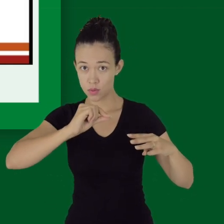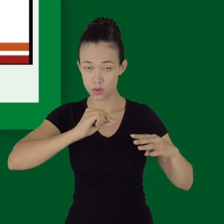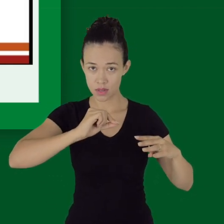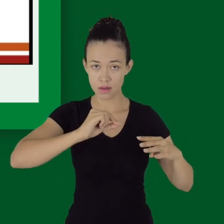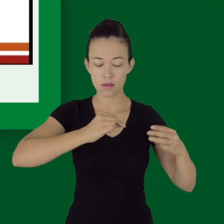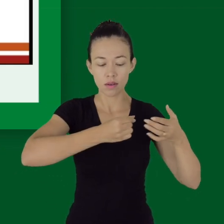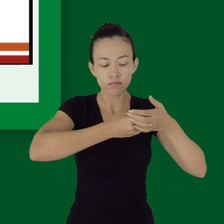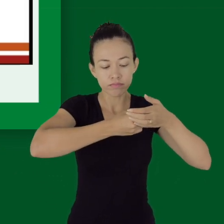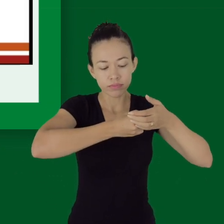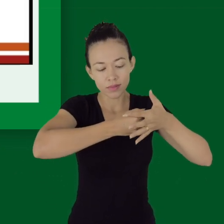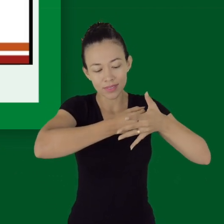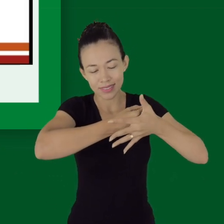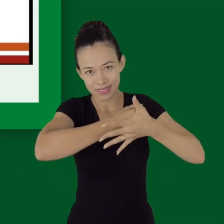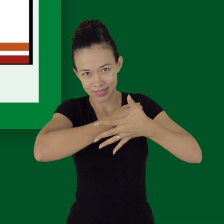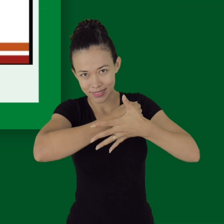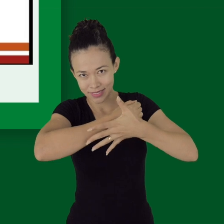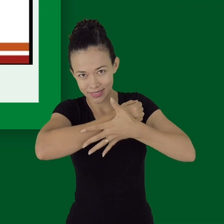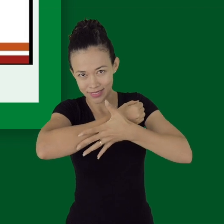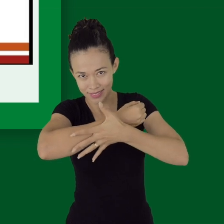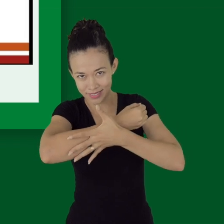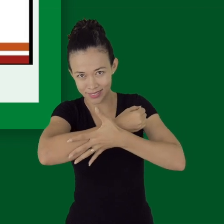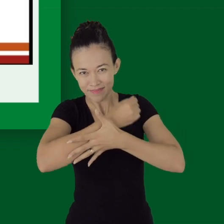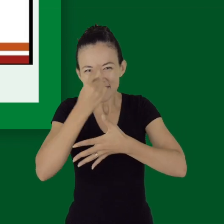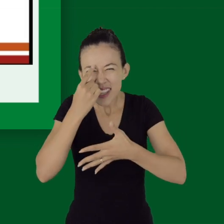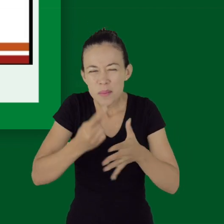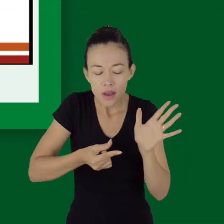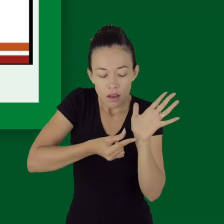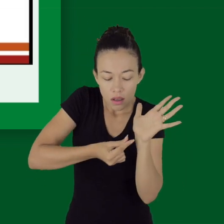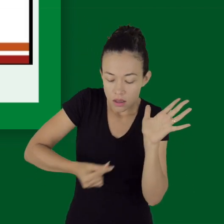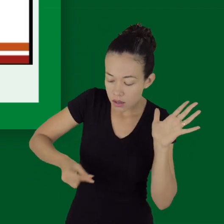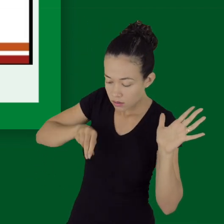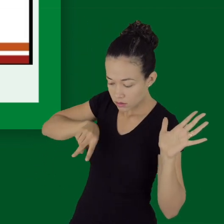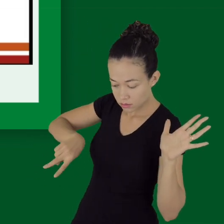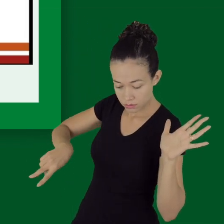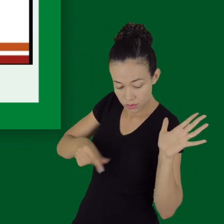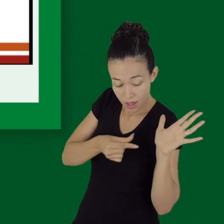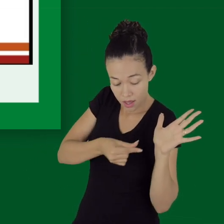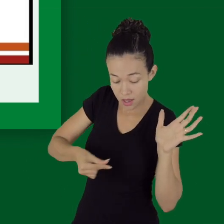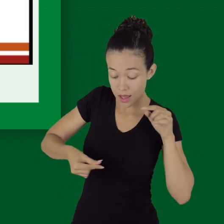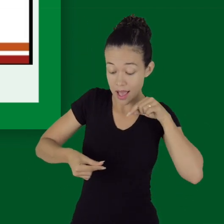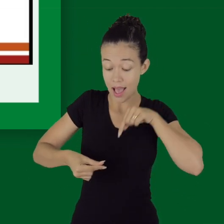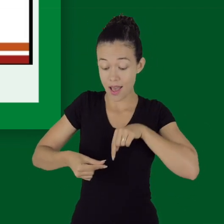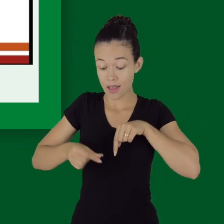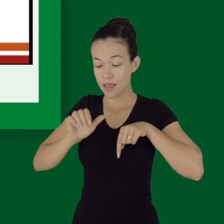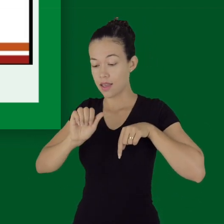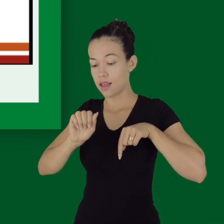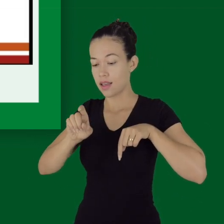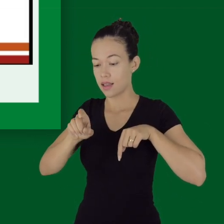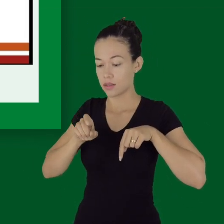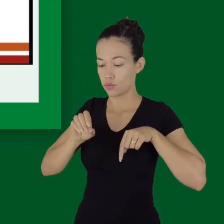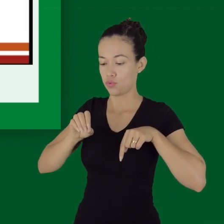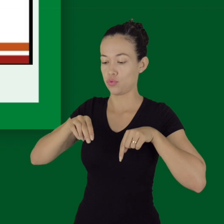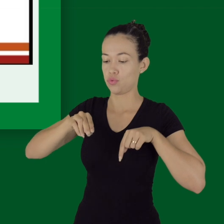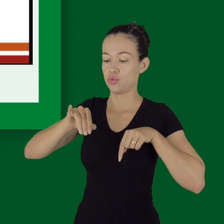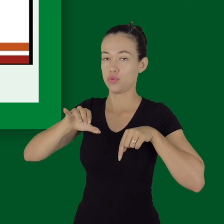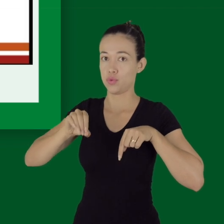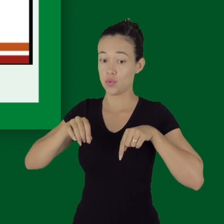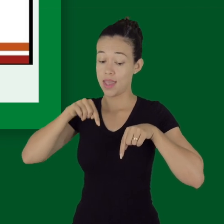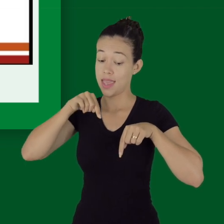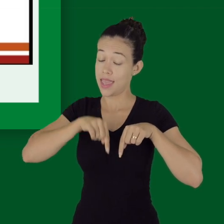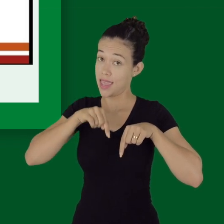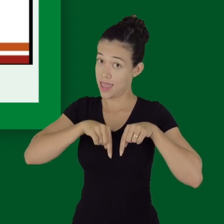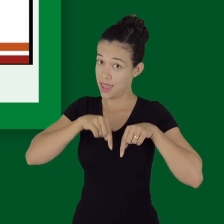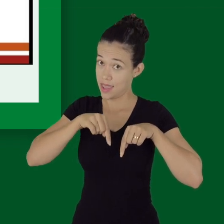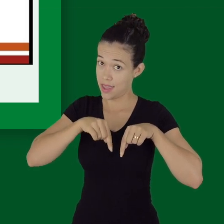fibras musculares, né? Aquele grupo de axônios que inerva um determinado músculo, ele é um miótomo. Acontece